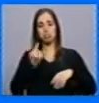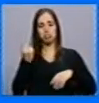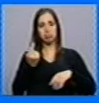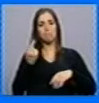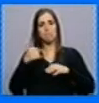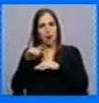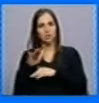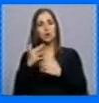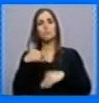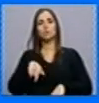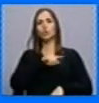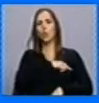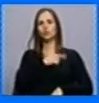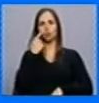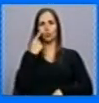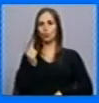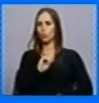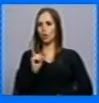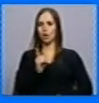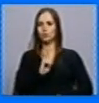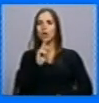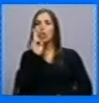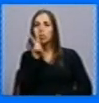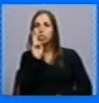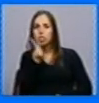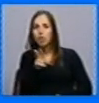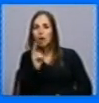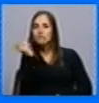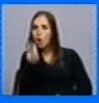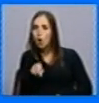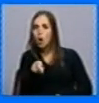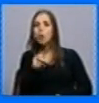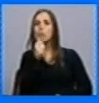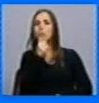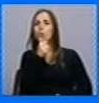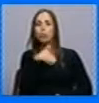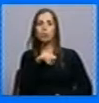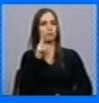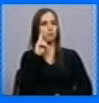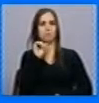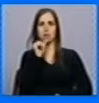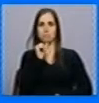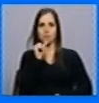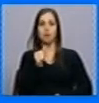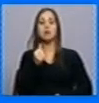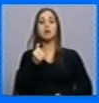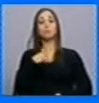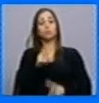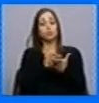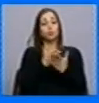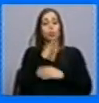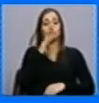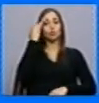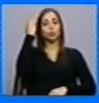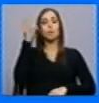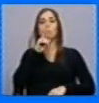não conhecemos nenhuma observação de sinestias. Mas o que diz este estudo é que, teoricamente, isto pode